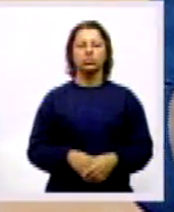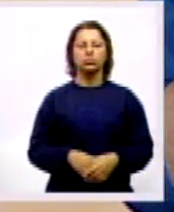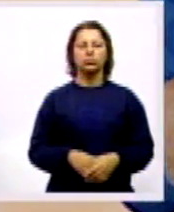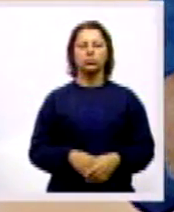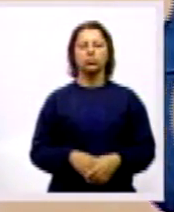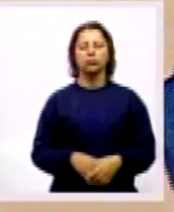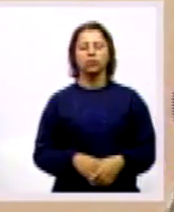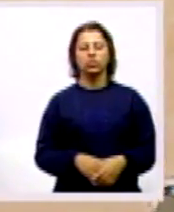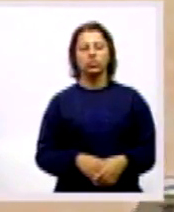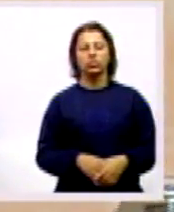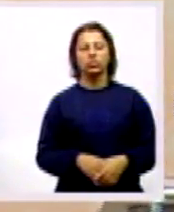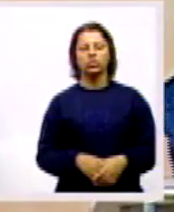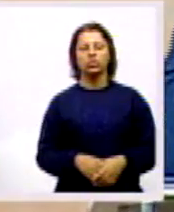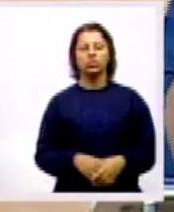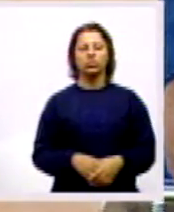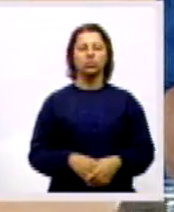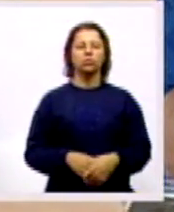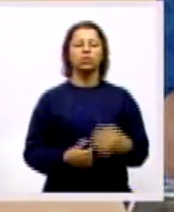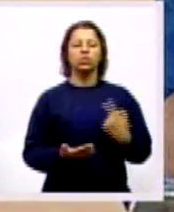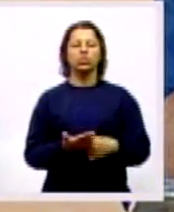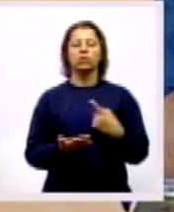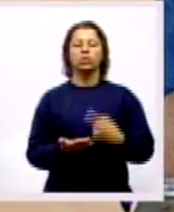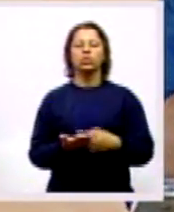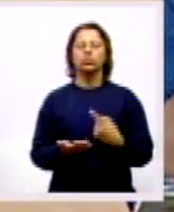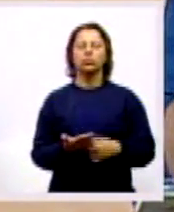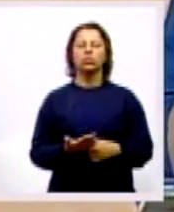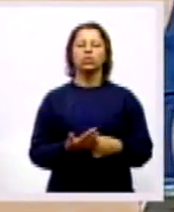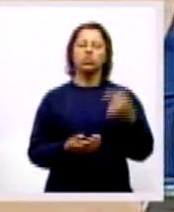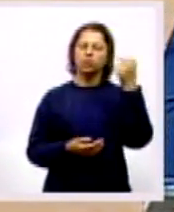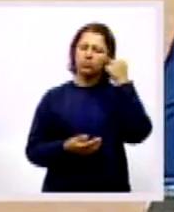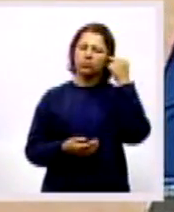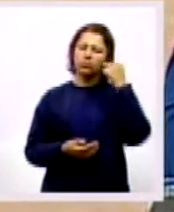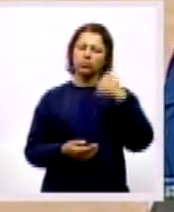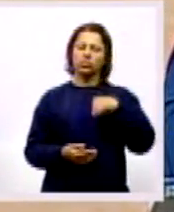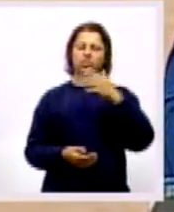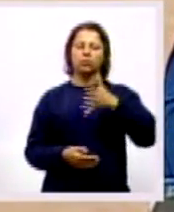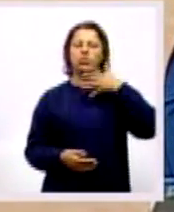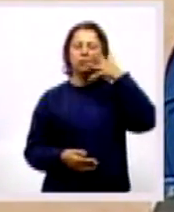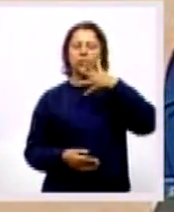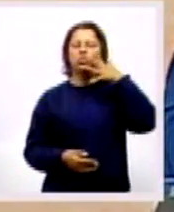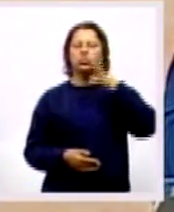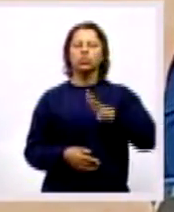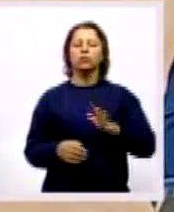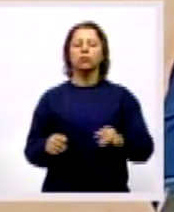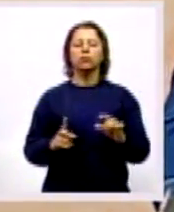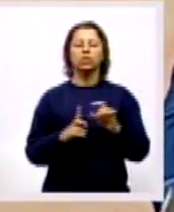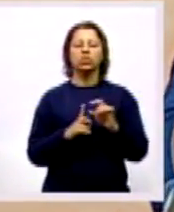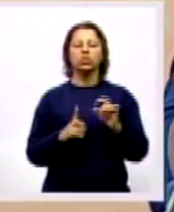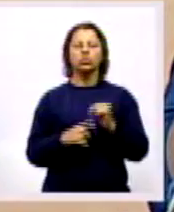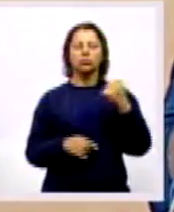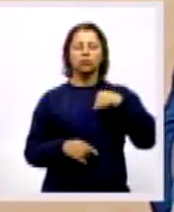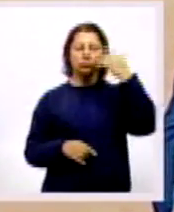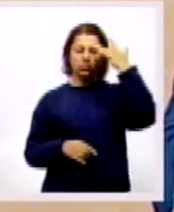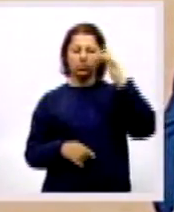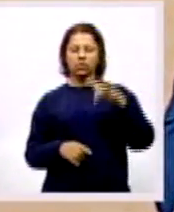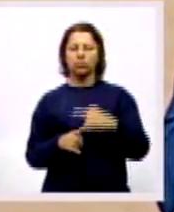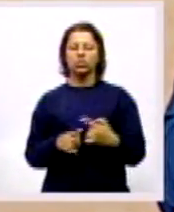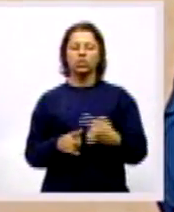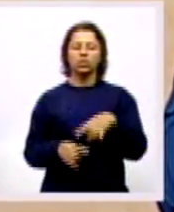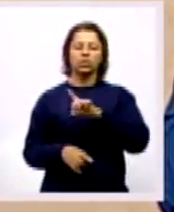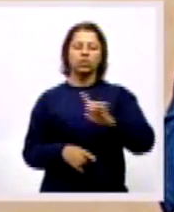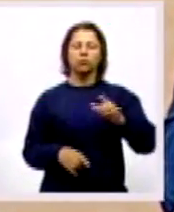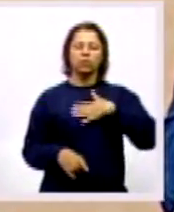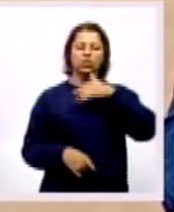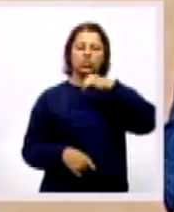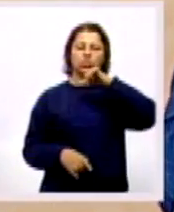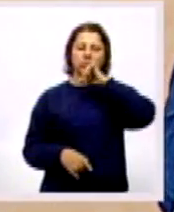E marcado por aquele sinal de mãe, eu pensei, eu vou pregar sobre isso. Vou pregar a palavra que não sei, porque um dia a dona Ana